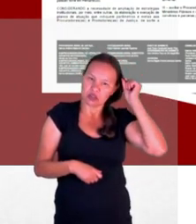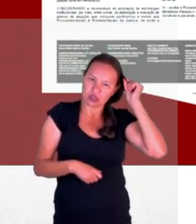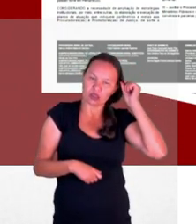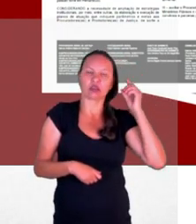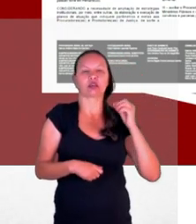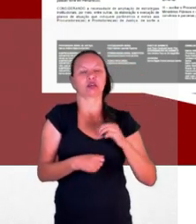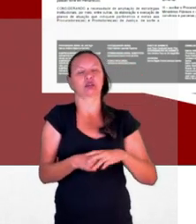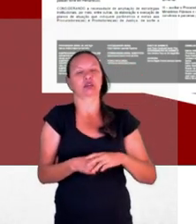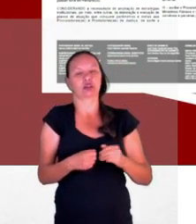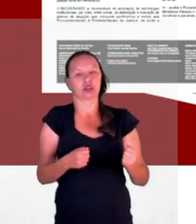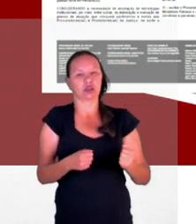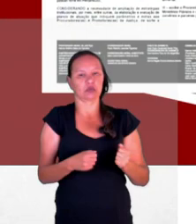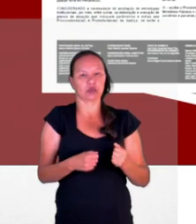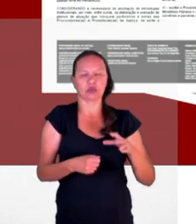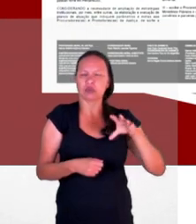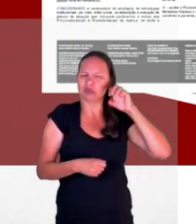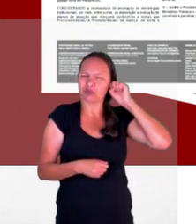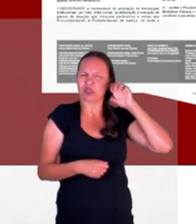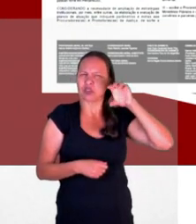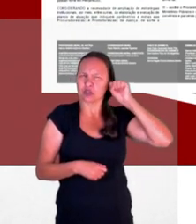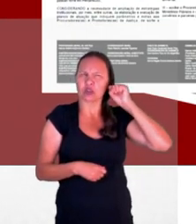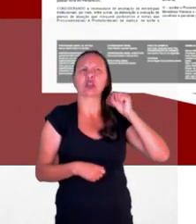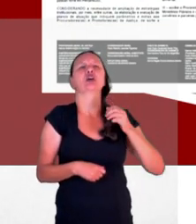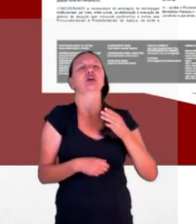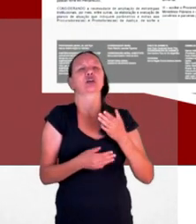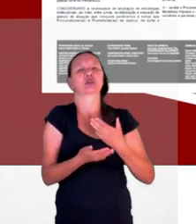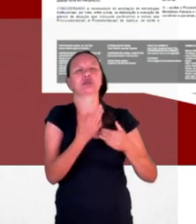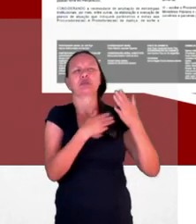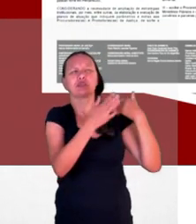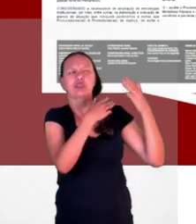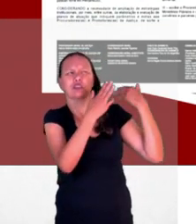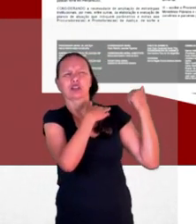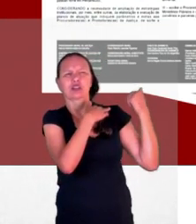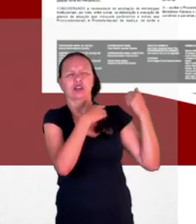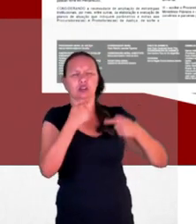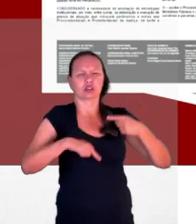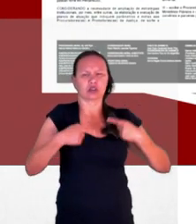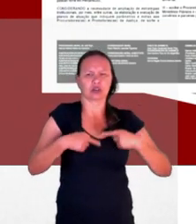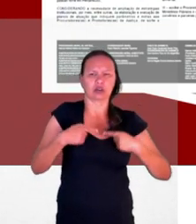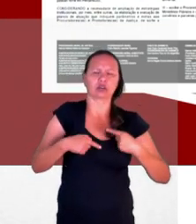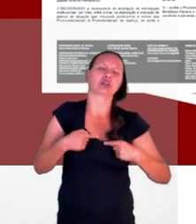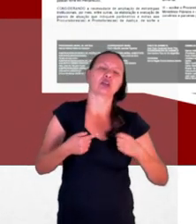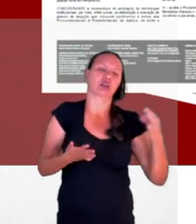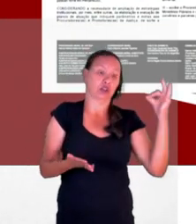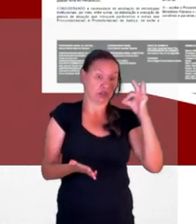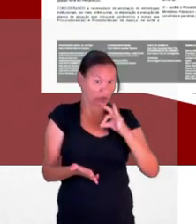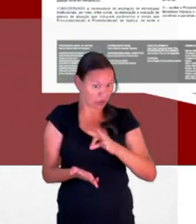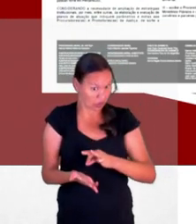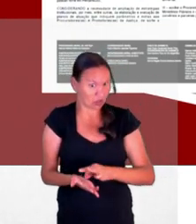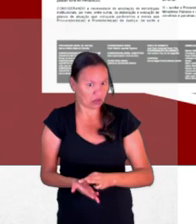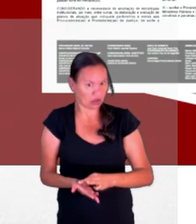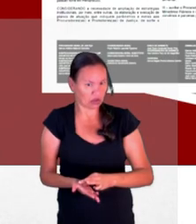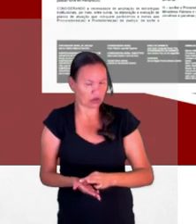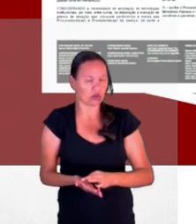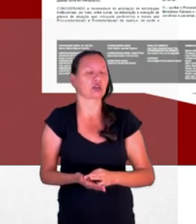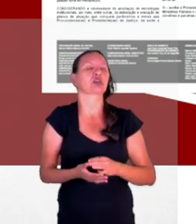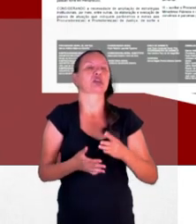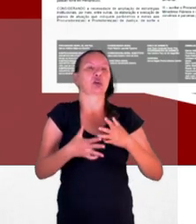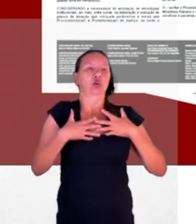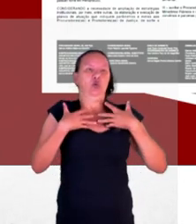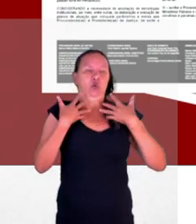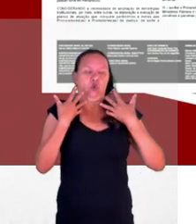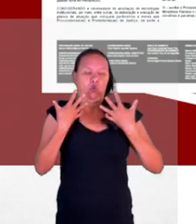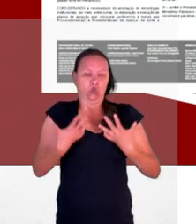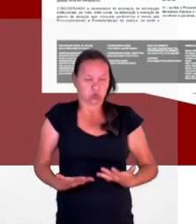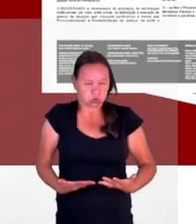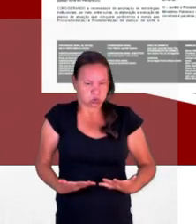e já escutamos há anos um discurso que Em parte eu considero B ade que estamos assoberbados eu acho